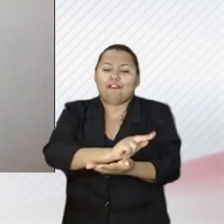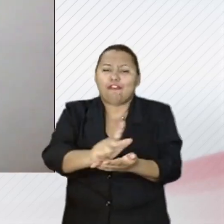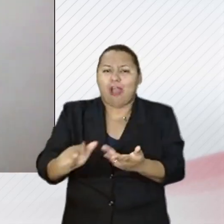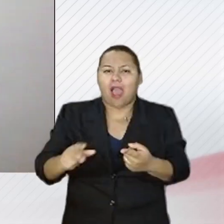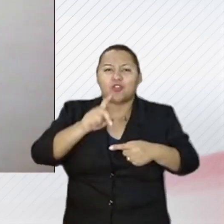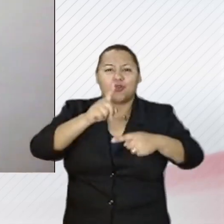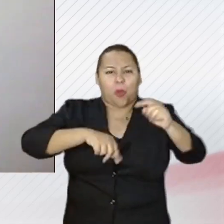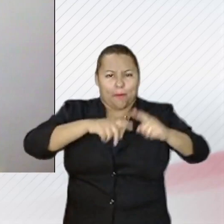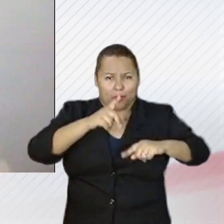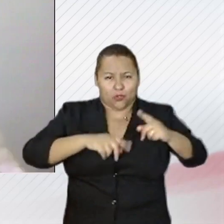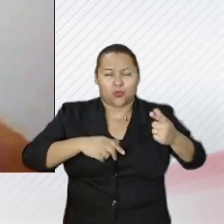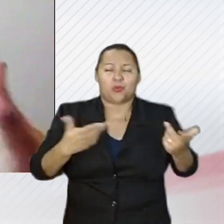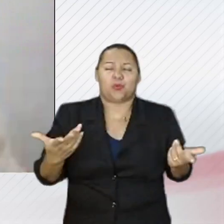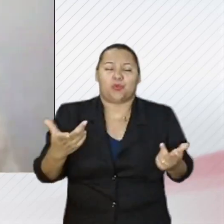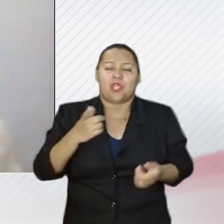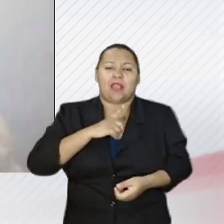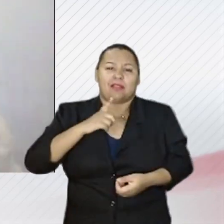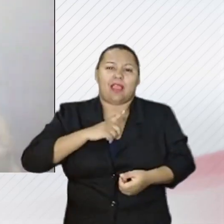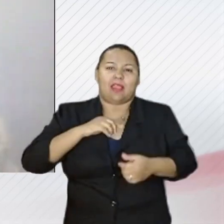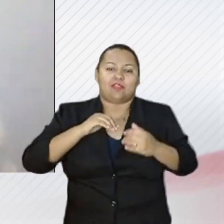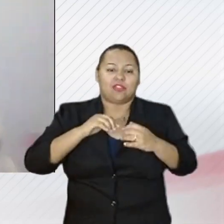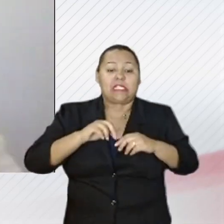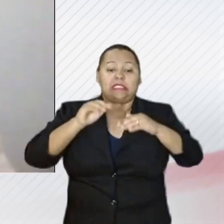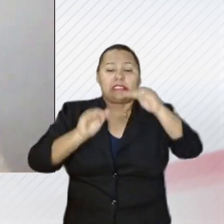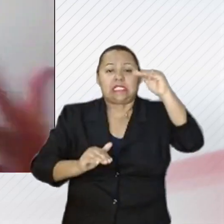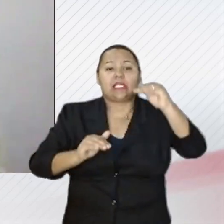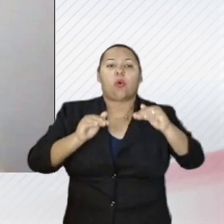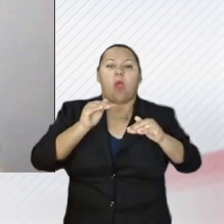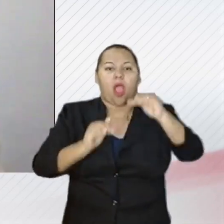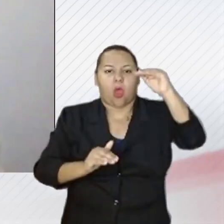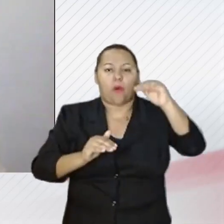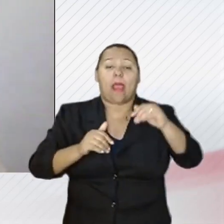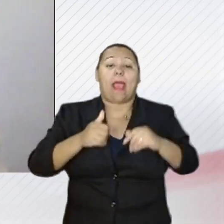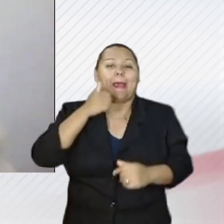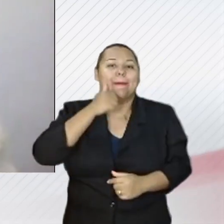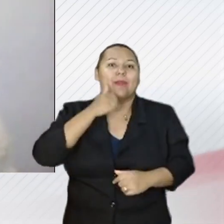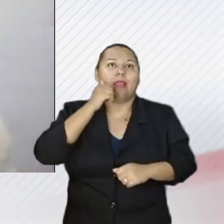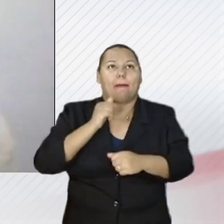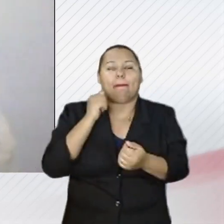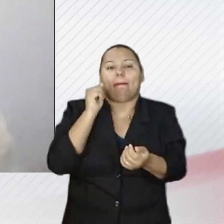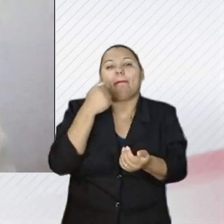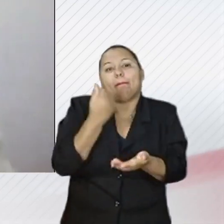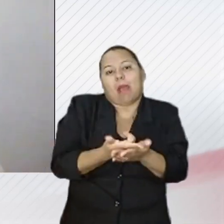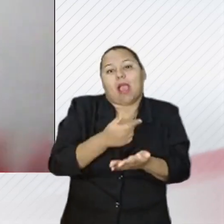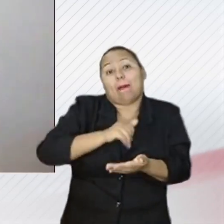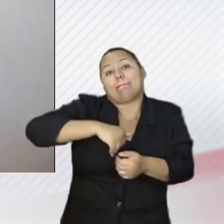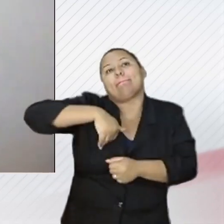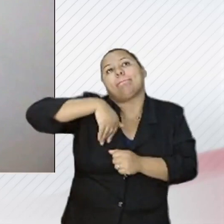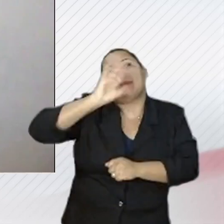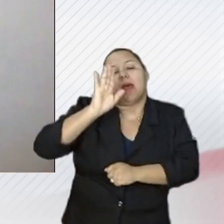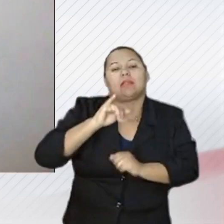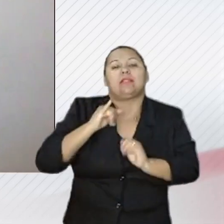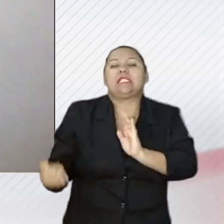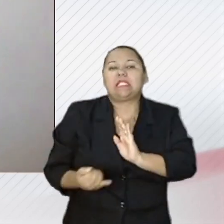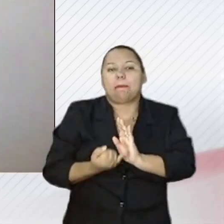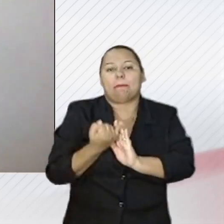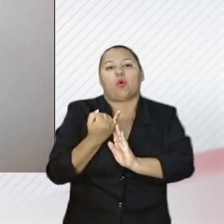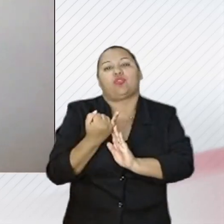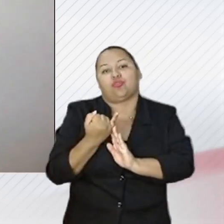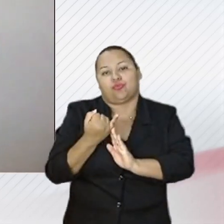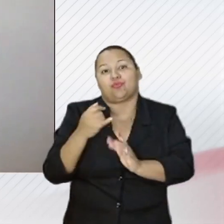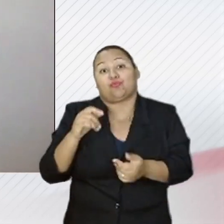tratam de uma forma desigual. Então, a mulher, ela paga mais imposto. Ela acaba pagando mais imposto do que os homens hoje. E, portanto, claro, a questão